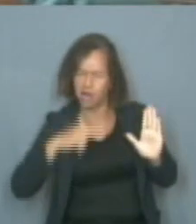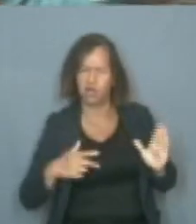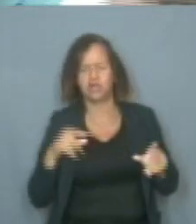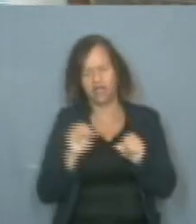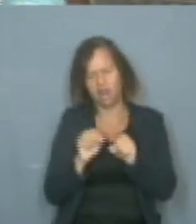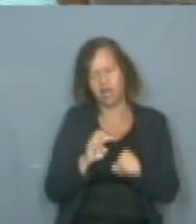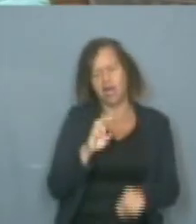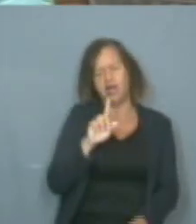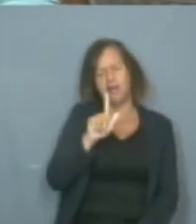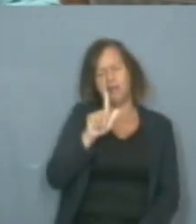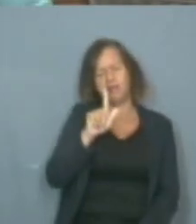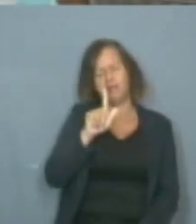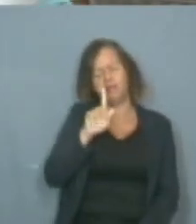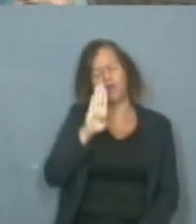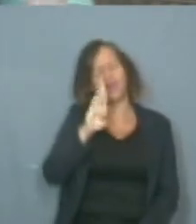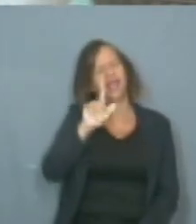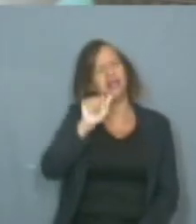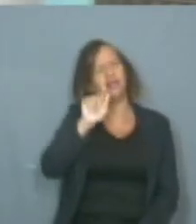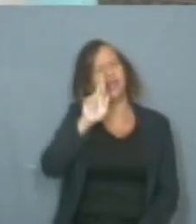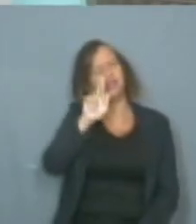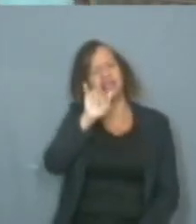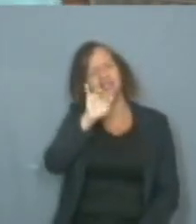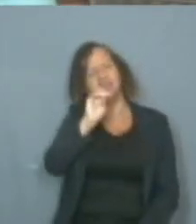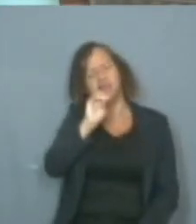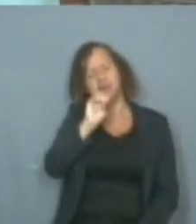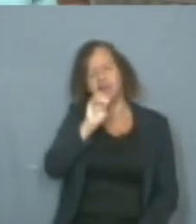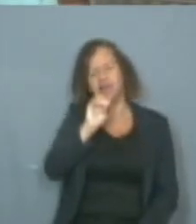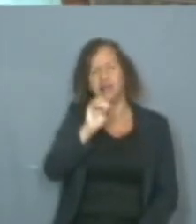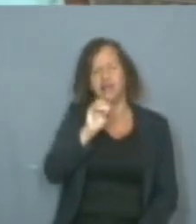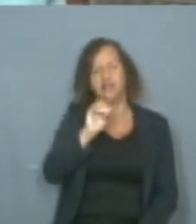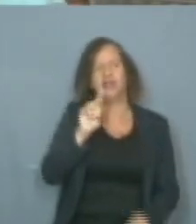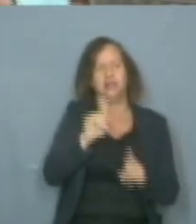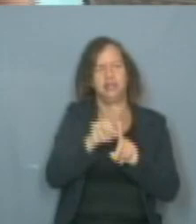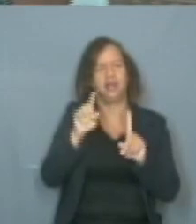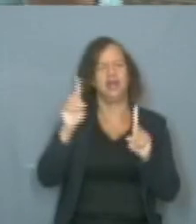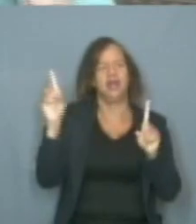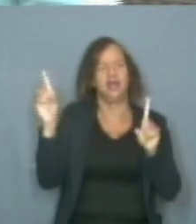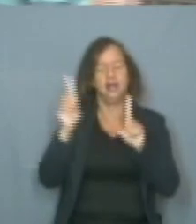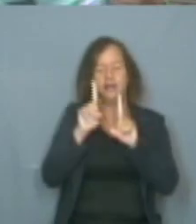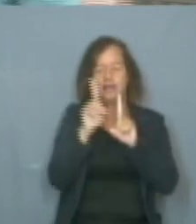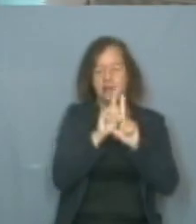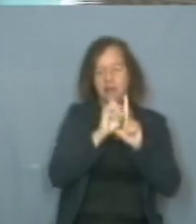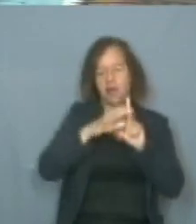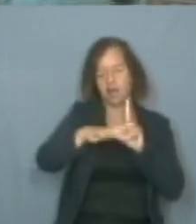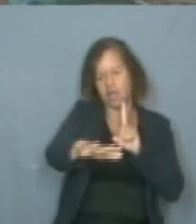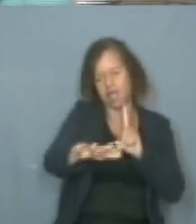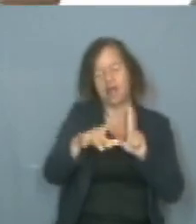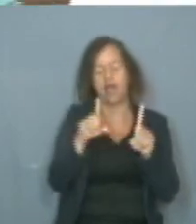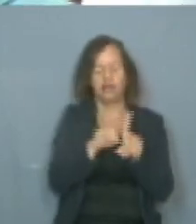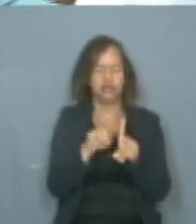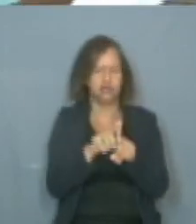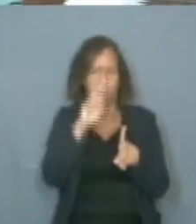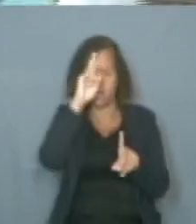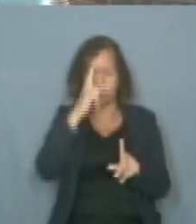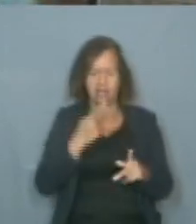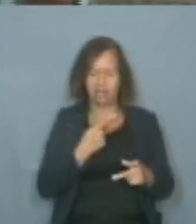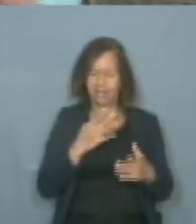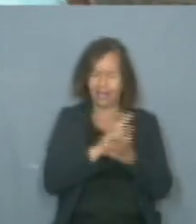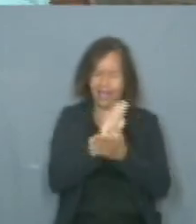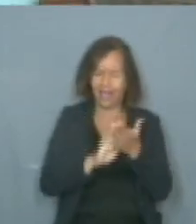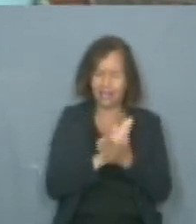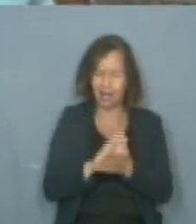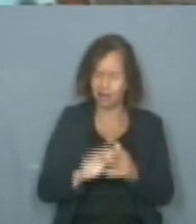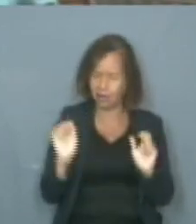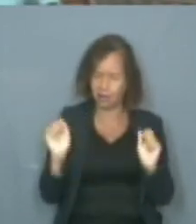que escreveu: a Câmara de Vereadores do Recife está reconhecendo a união homoafetiva. Nós não estamos reconhecendo nada, porque isso não é a